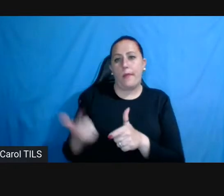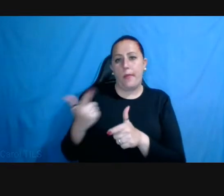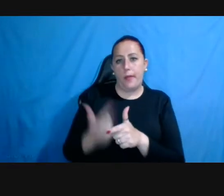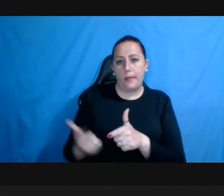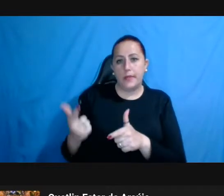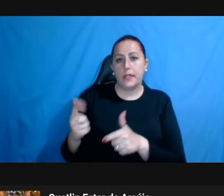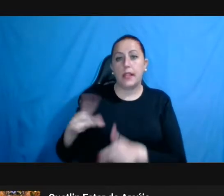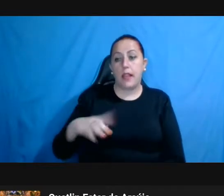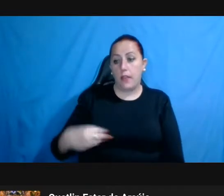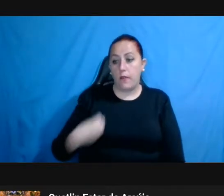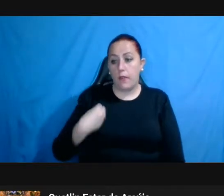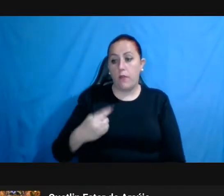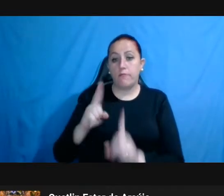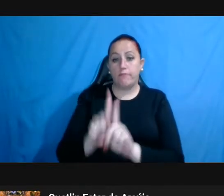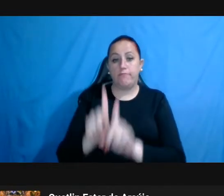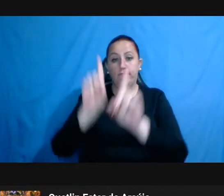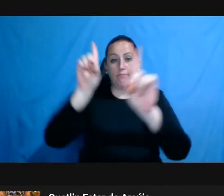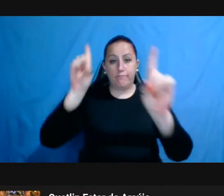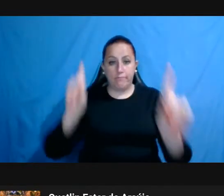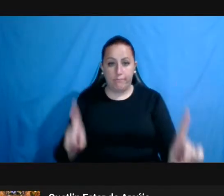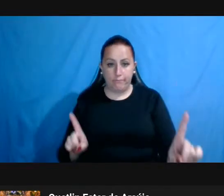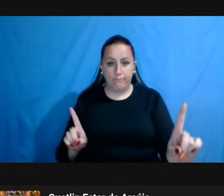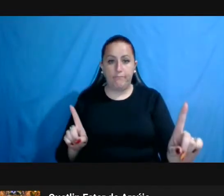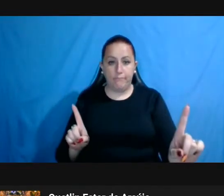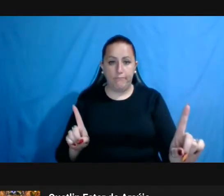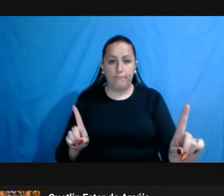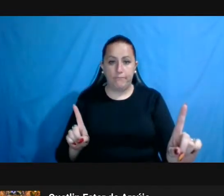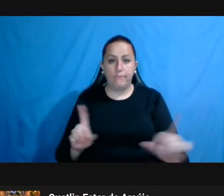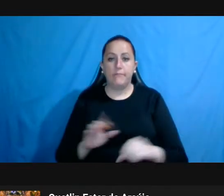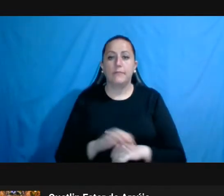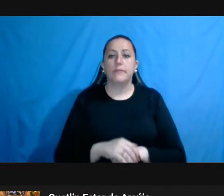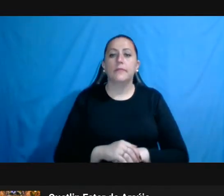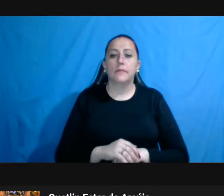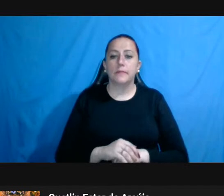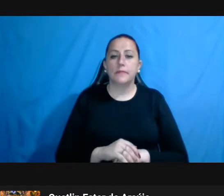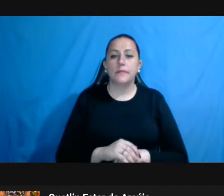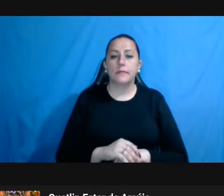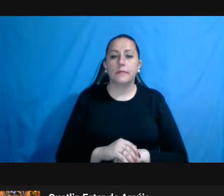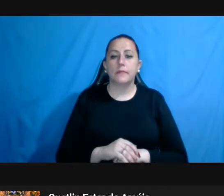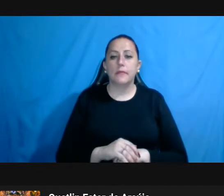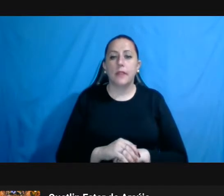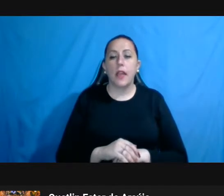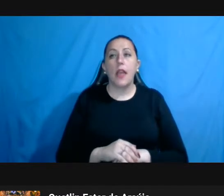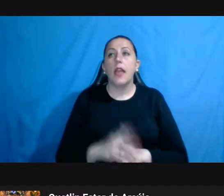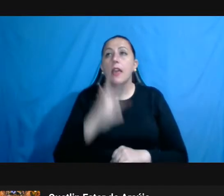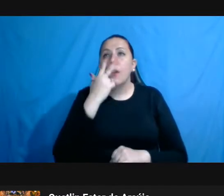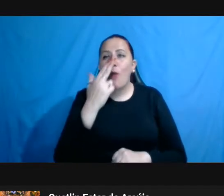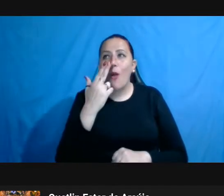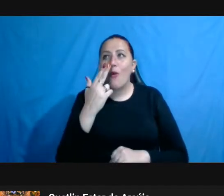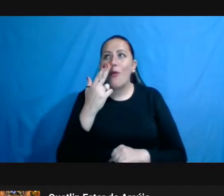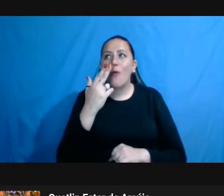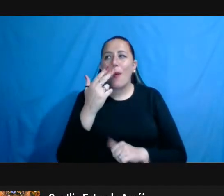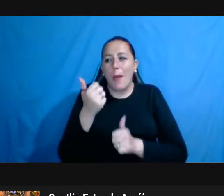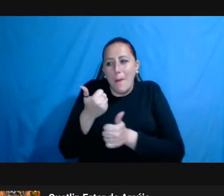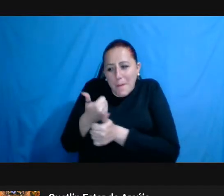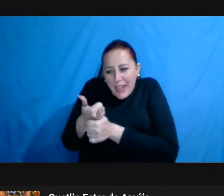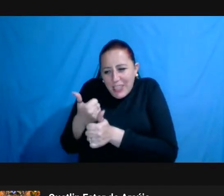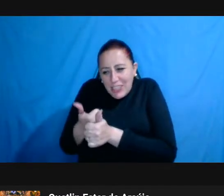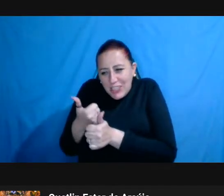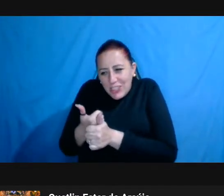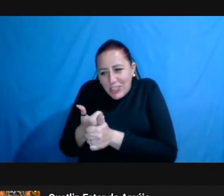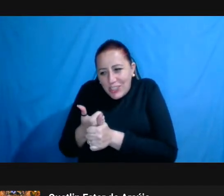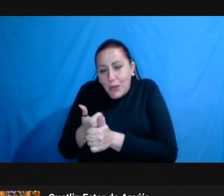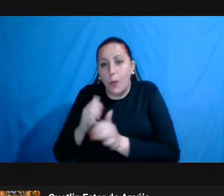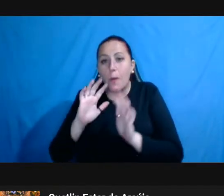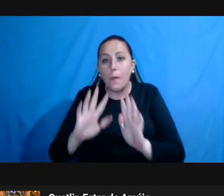estarmos distantes. Então, próximos, mas ao mesmo tempo distantes fisicamente. Esse momento, nós